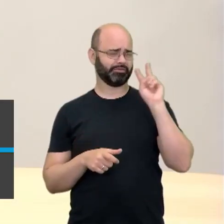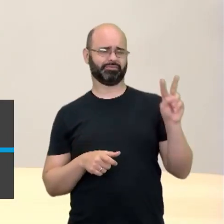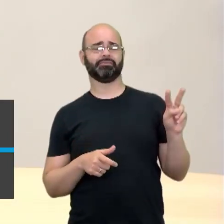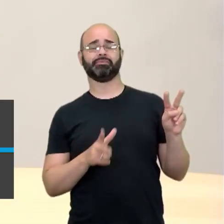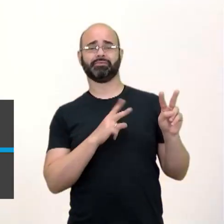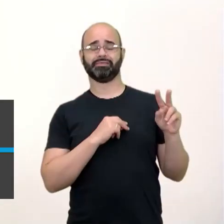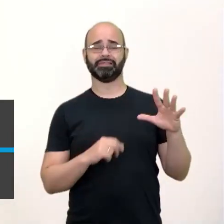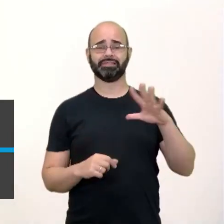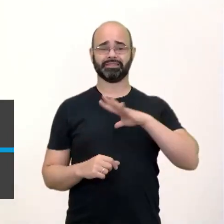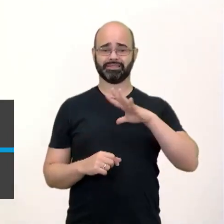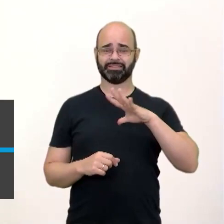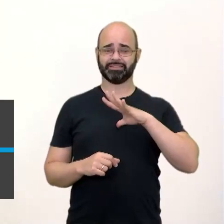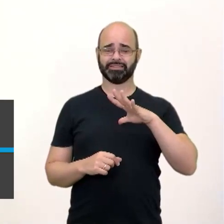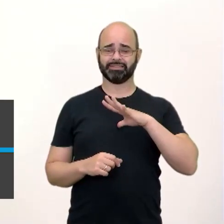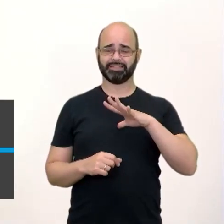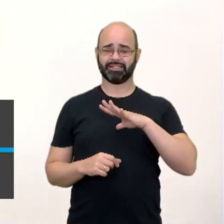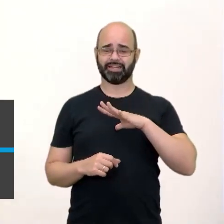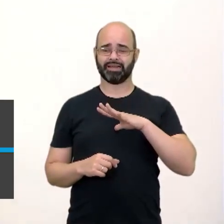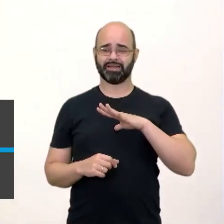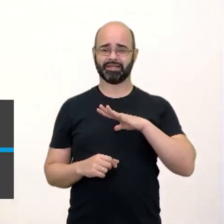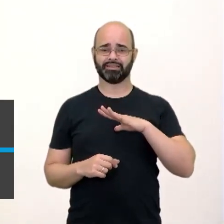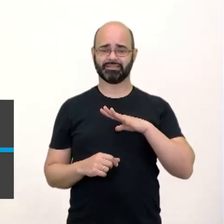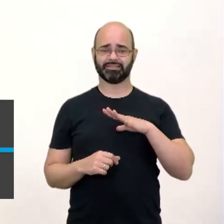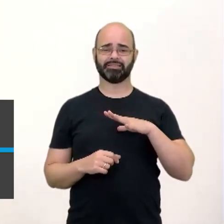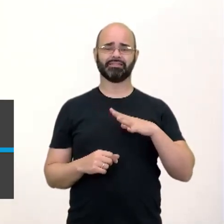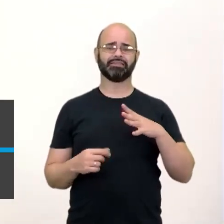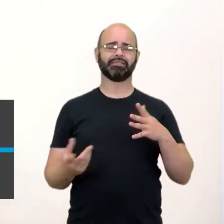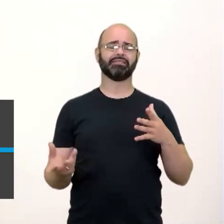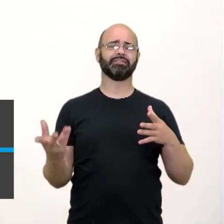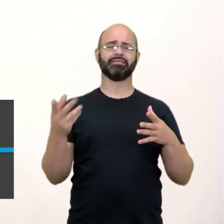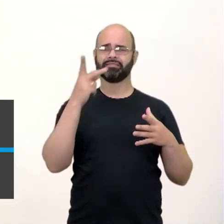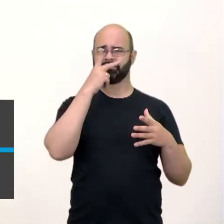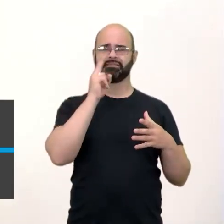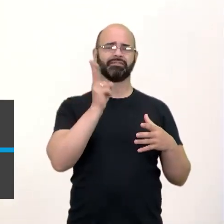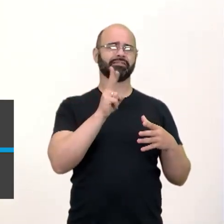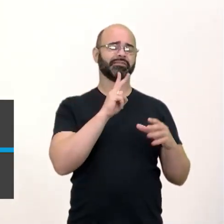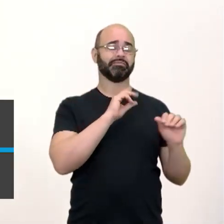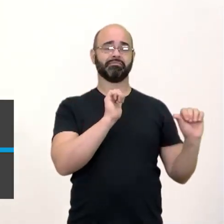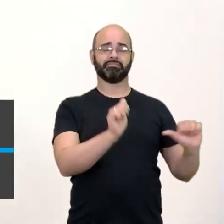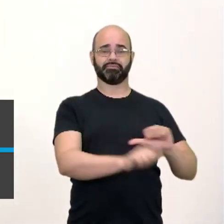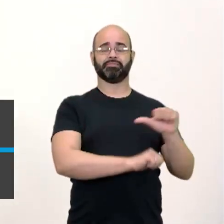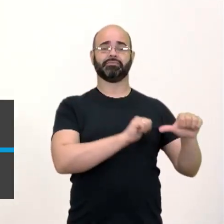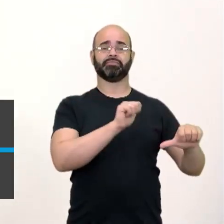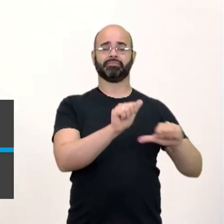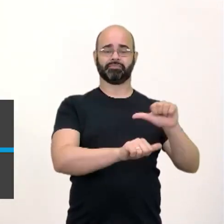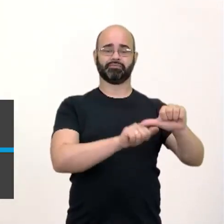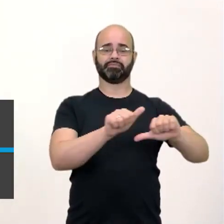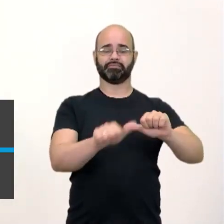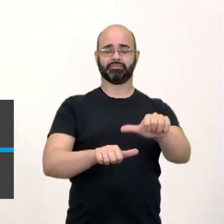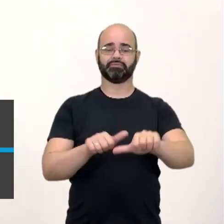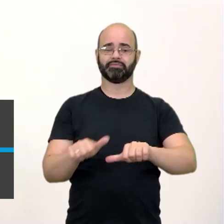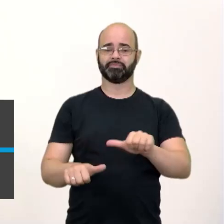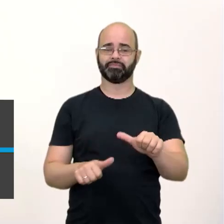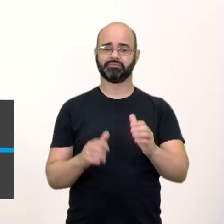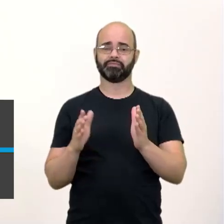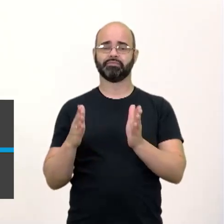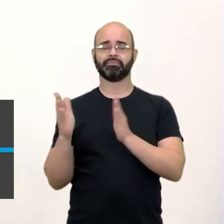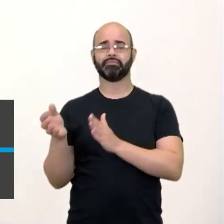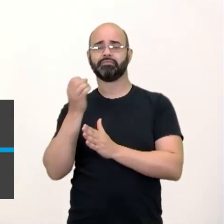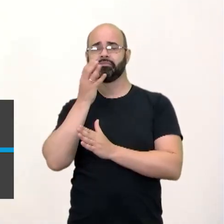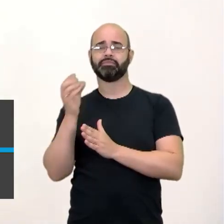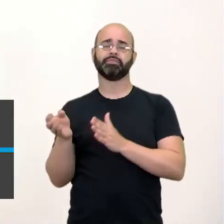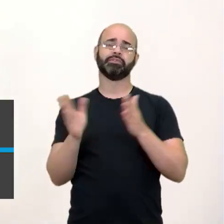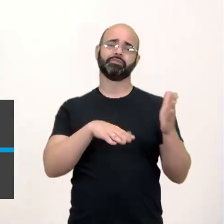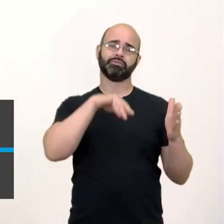cidade que se engole e se descarta o tempo todo. E isso é bom ou ruim? Para